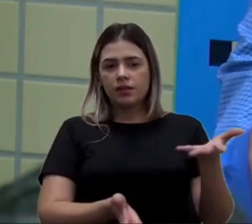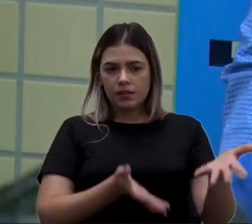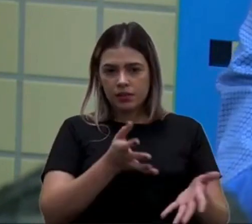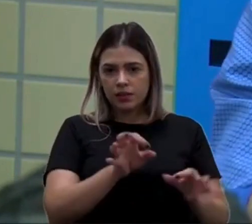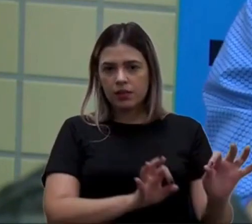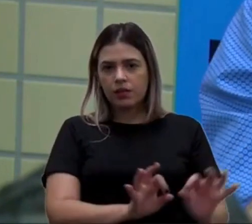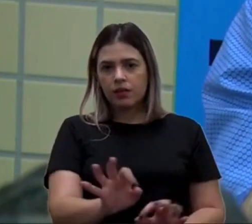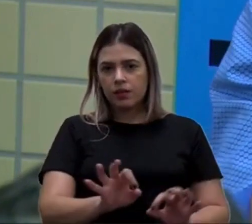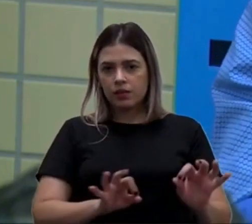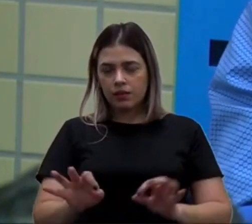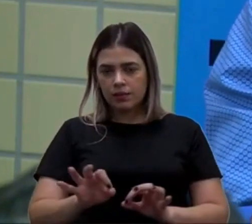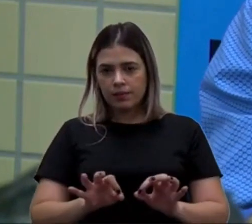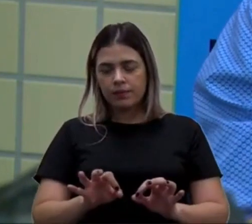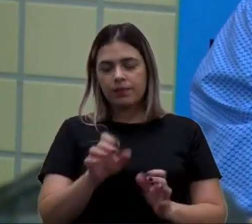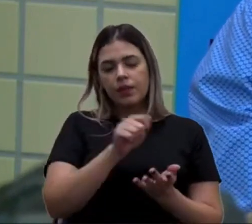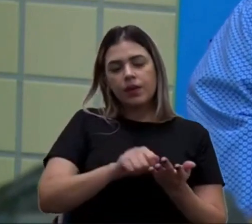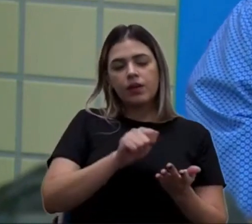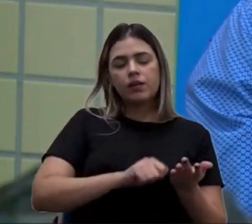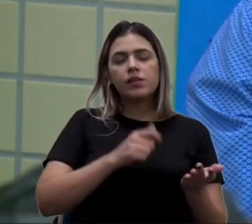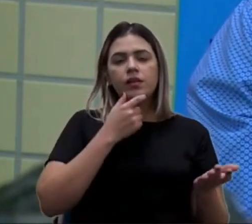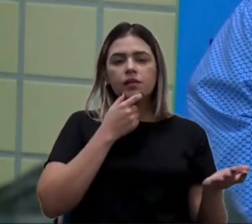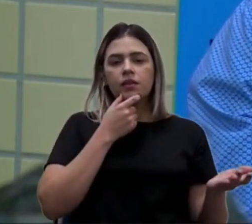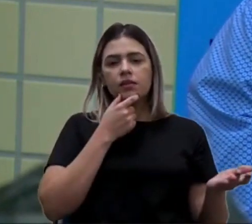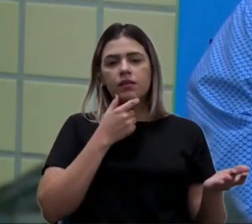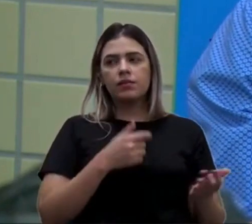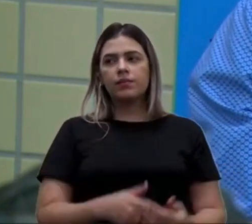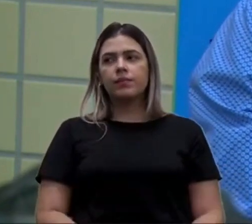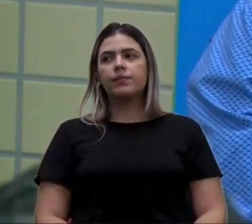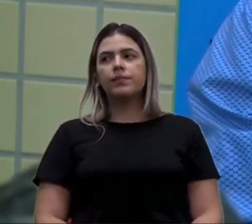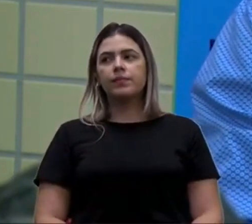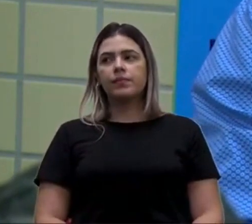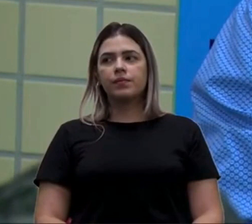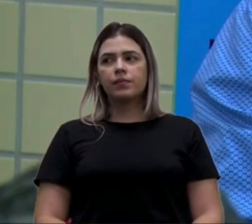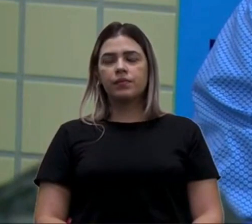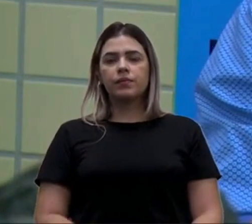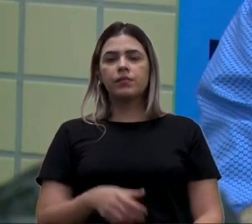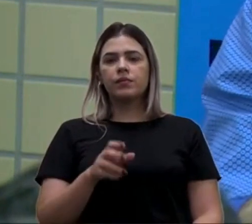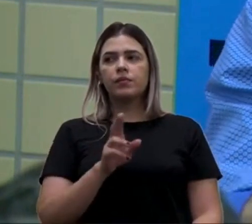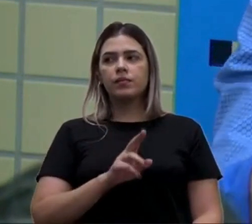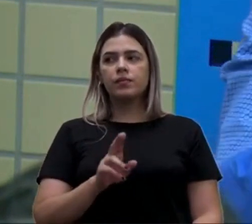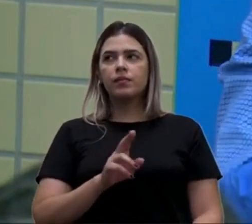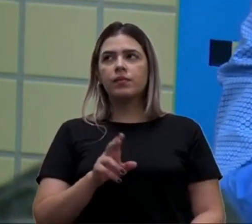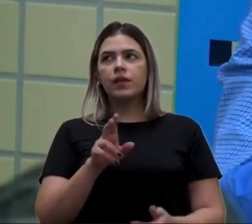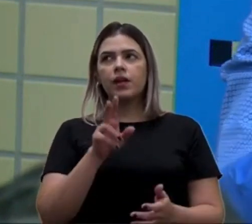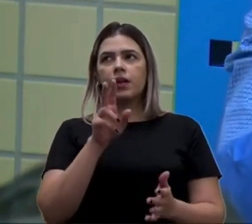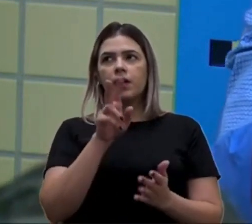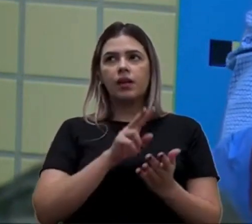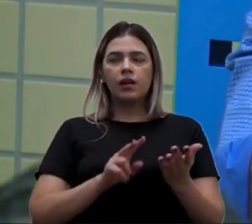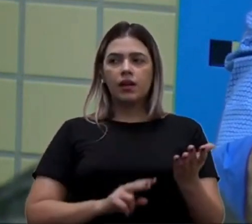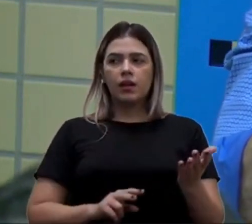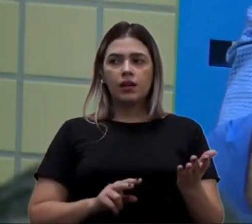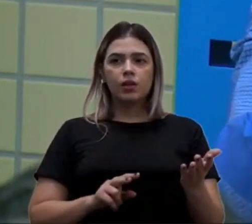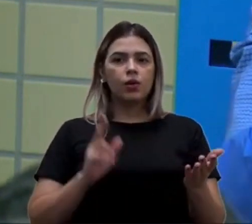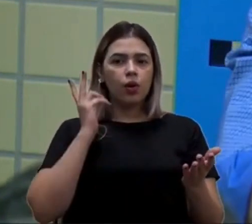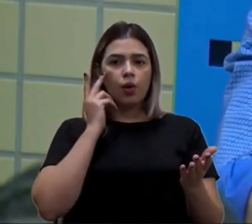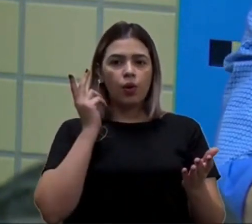aquilo que uma escritora inglesa chamava de leitor comum o leitor